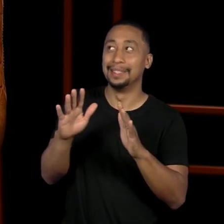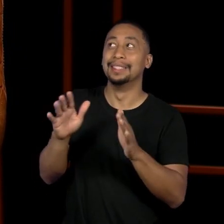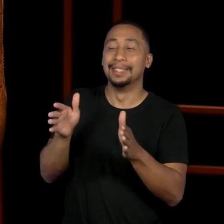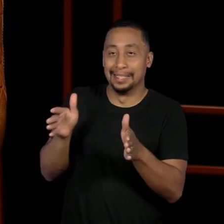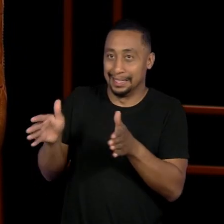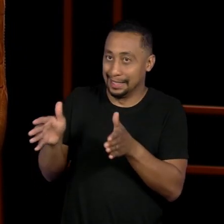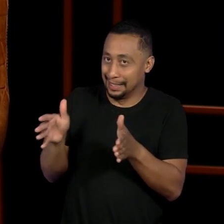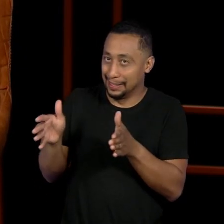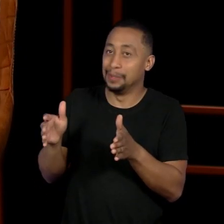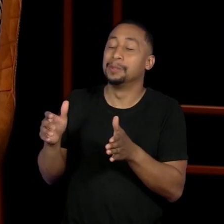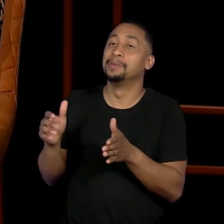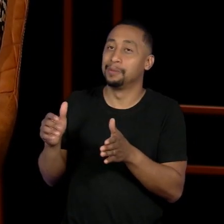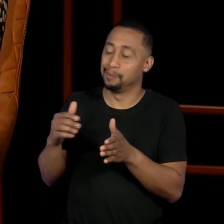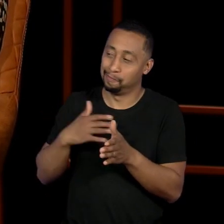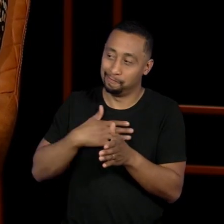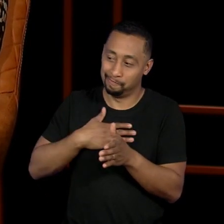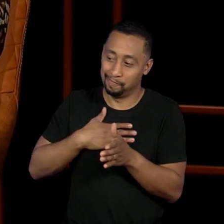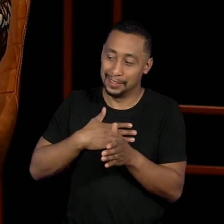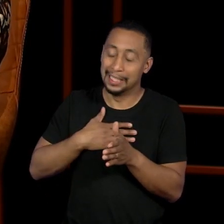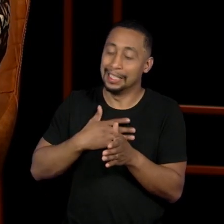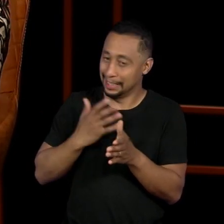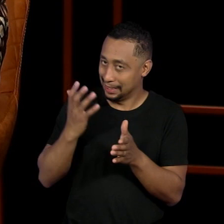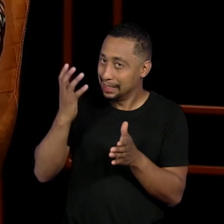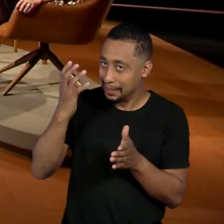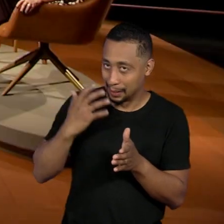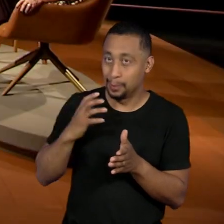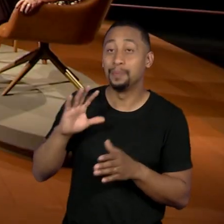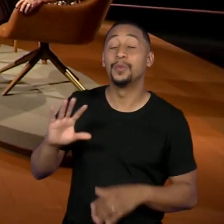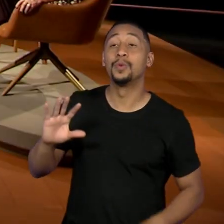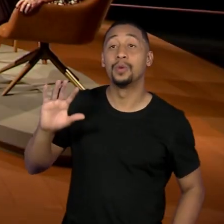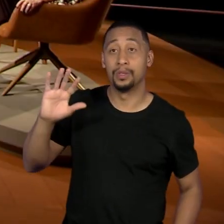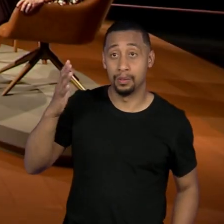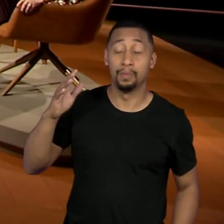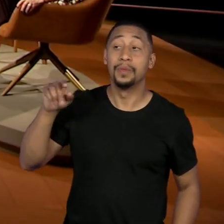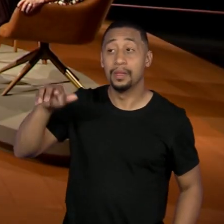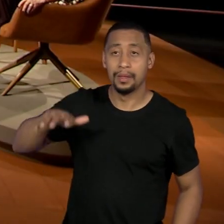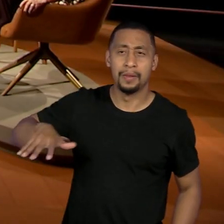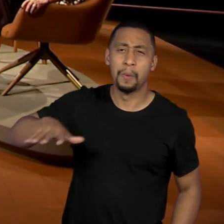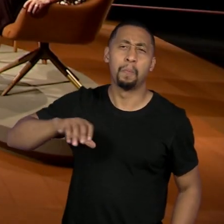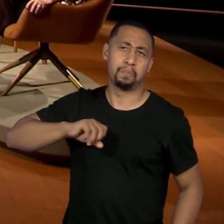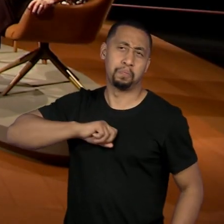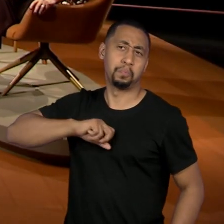o Boal, o Augusto Boal, foi para Portugal,